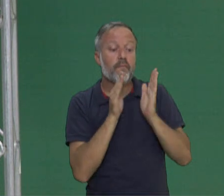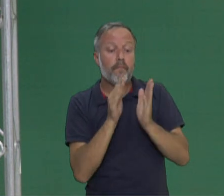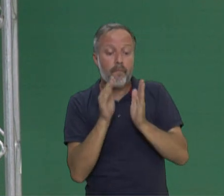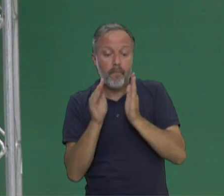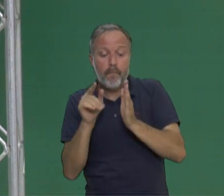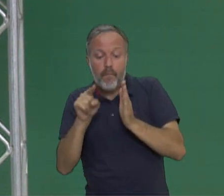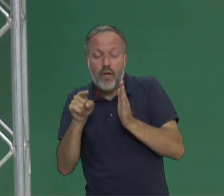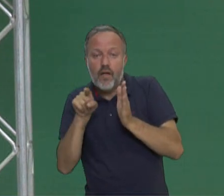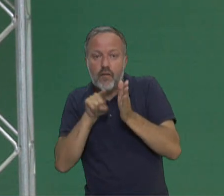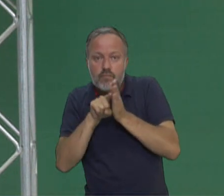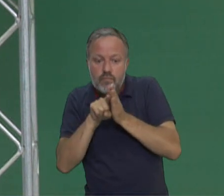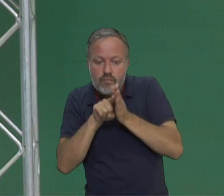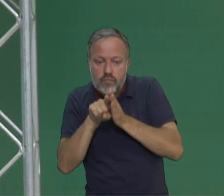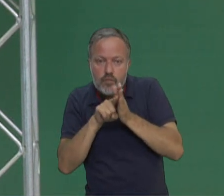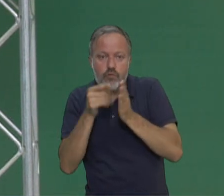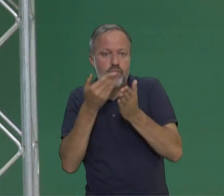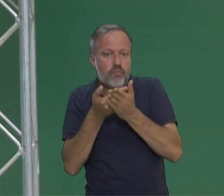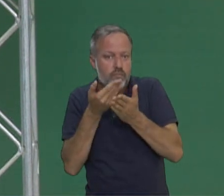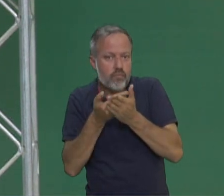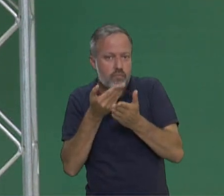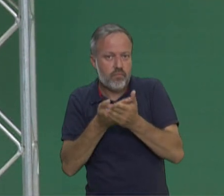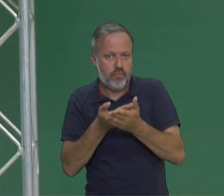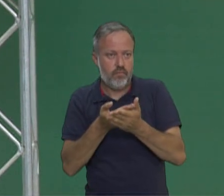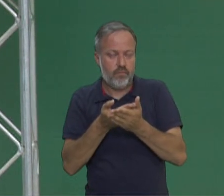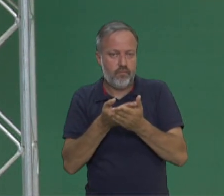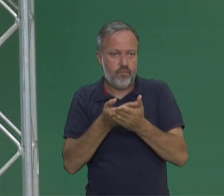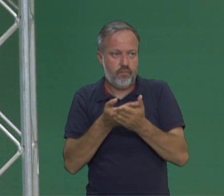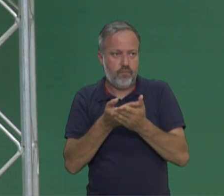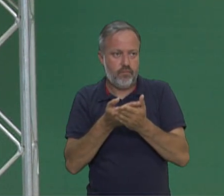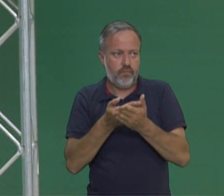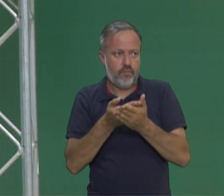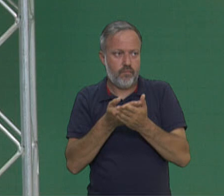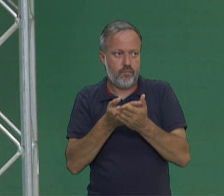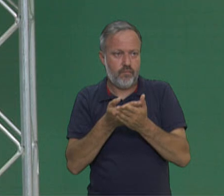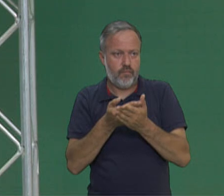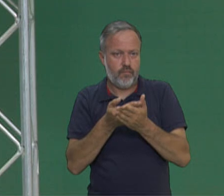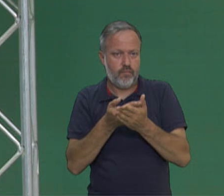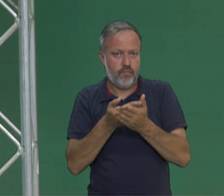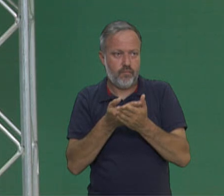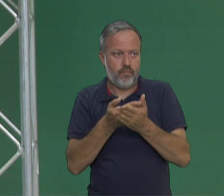dos elementos. Então, estudar os elementos demanda organizá-los.